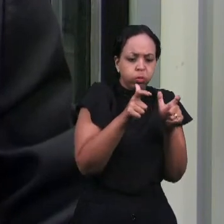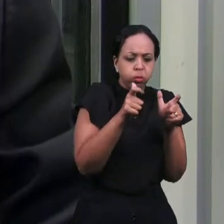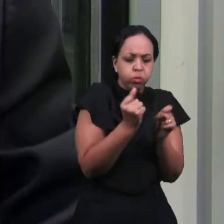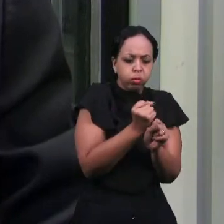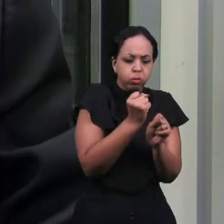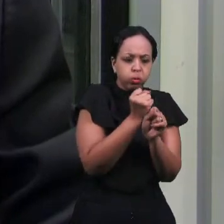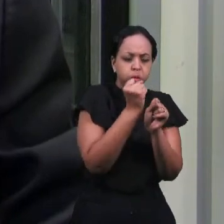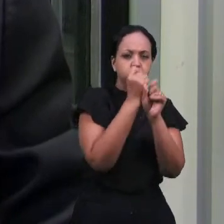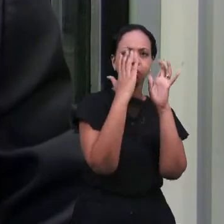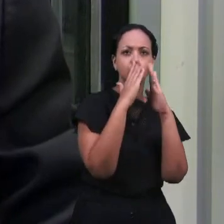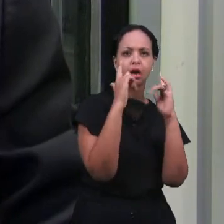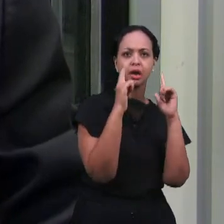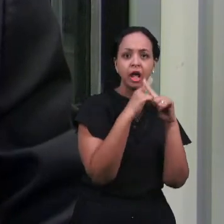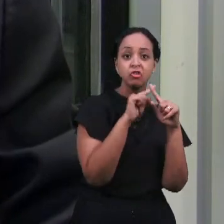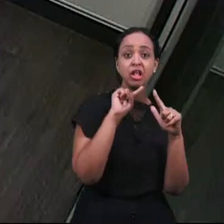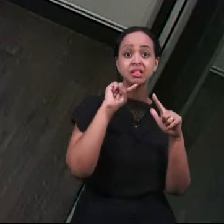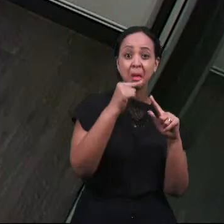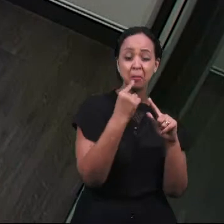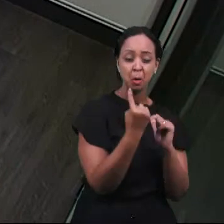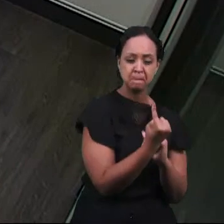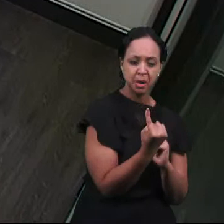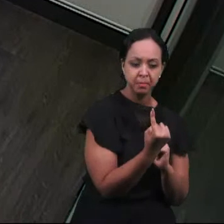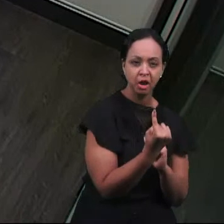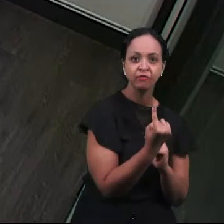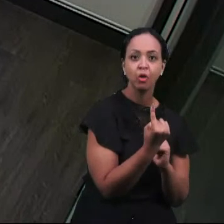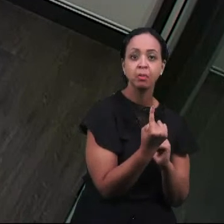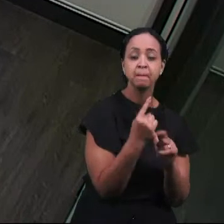nasceram quase 5 trabalhos. Glória a Deus.